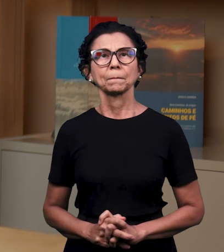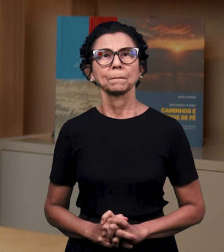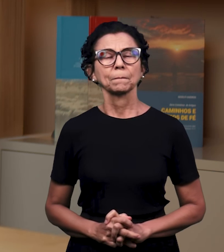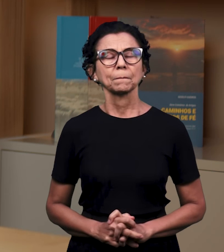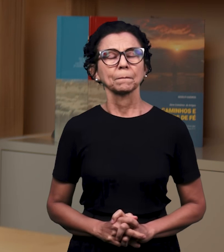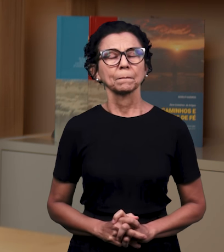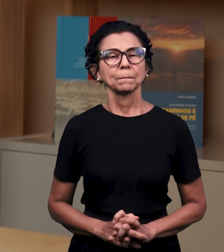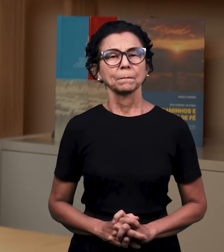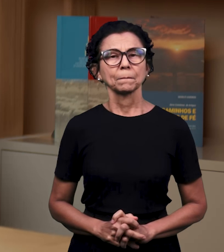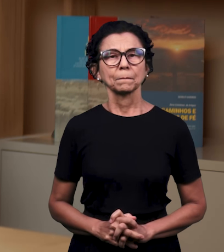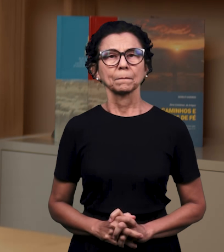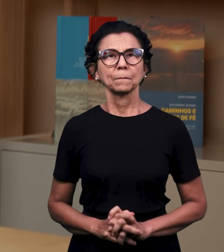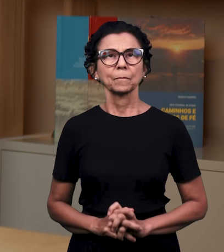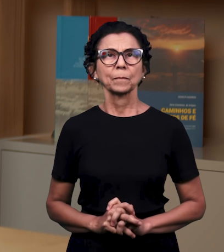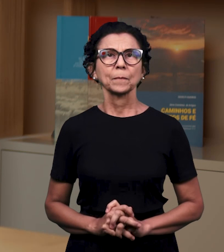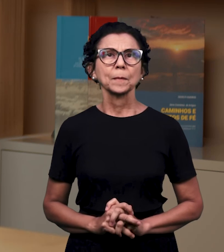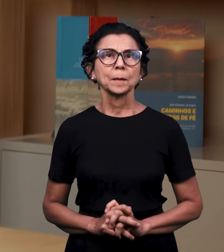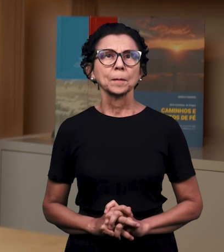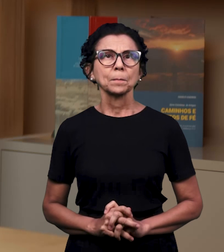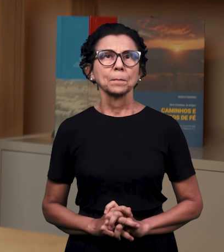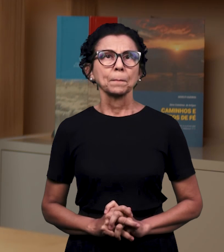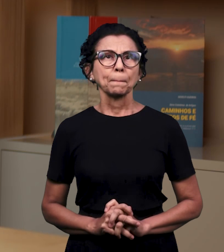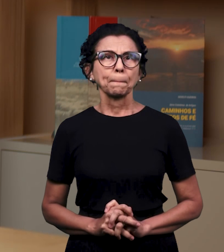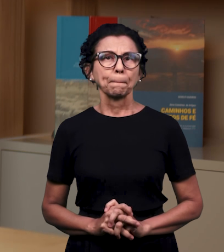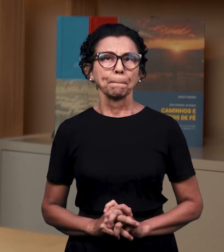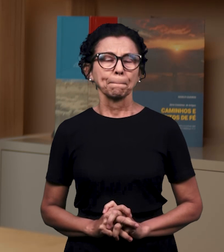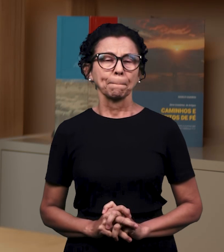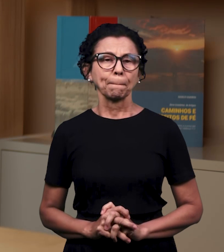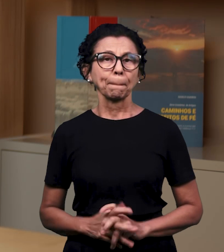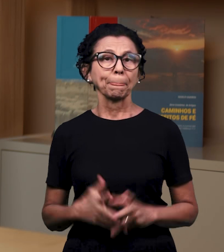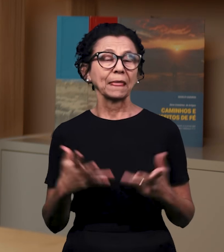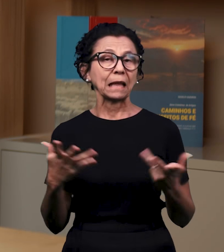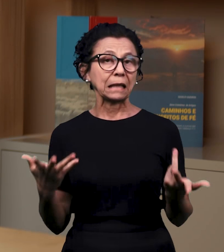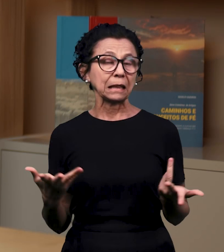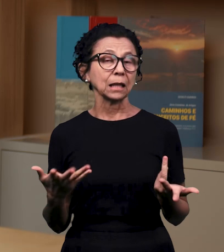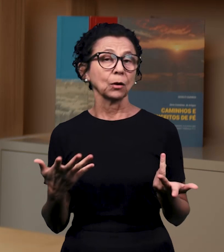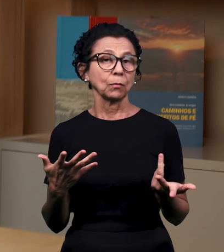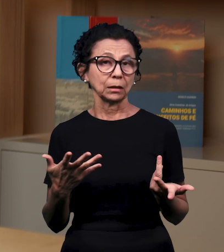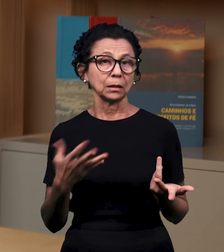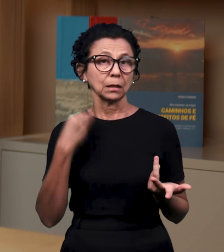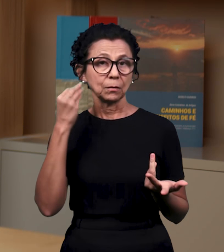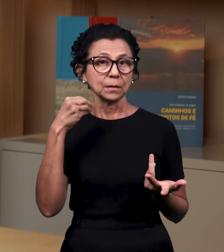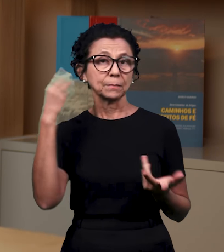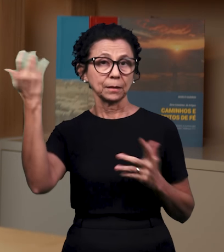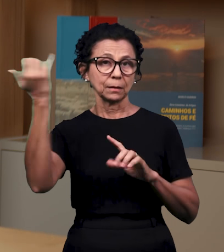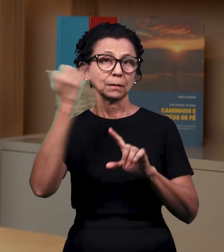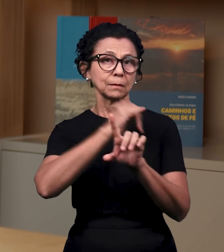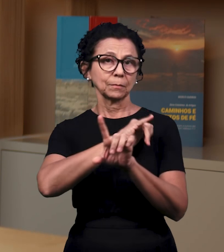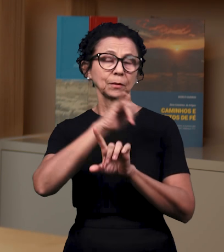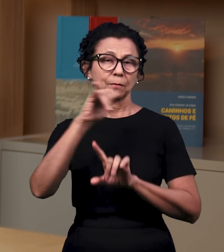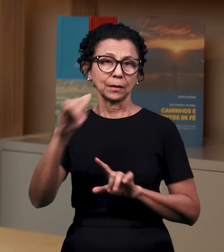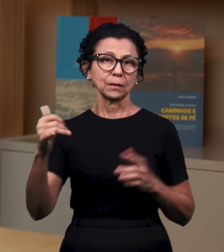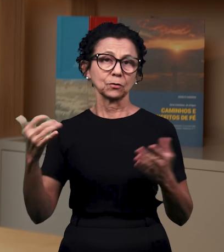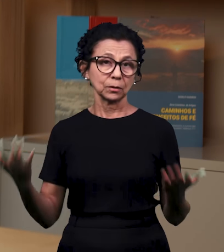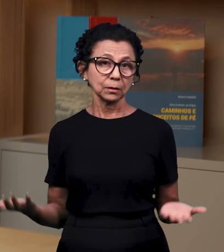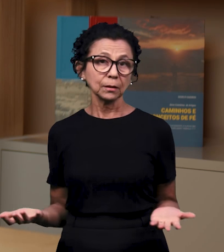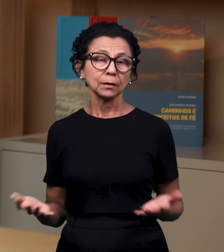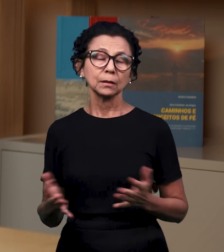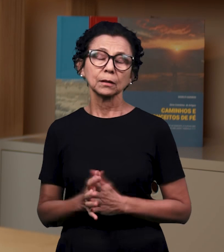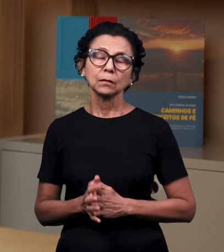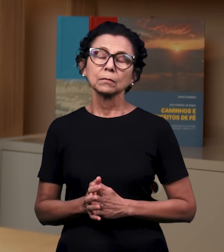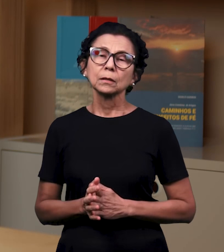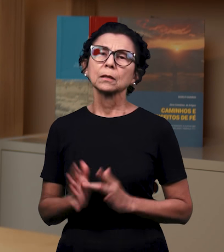que existe uma experiência profética para a igreja, né? Jesus morreu